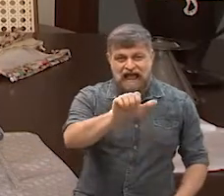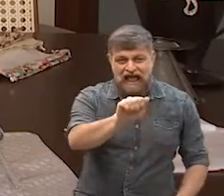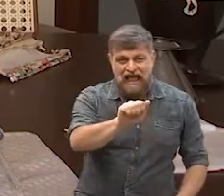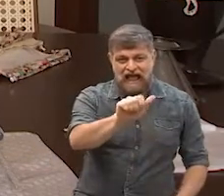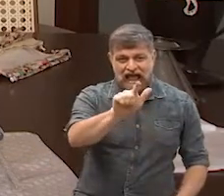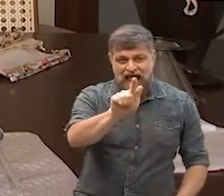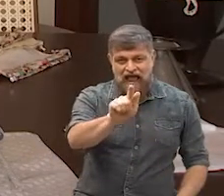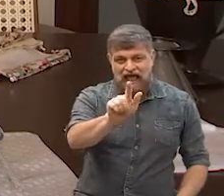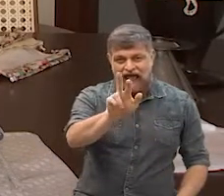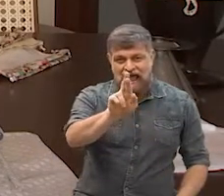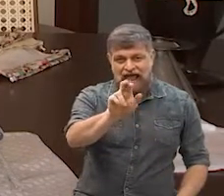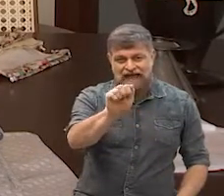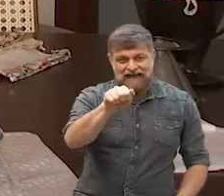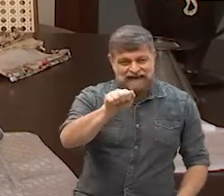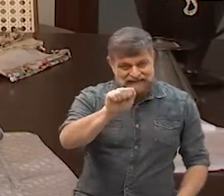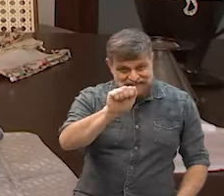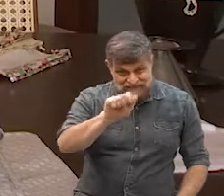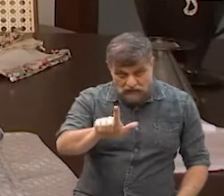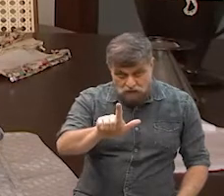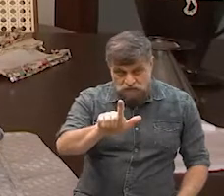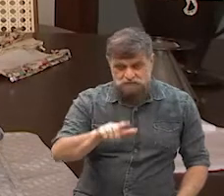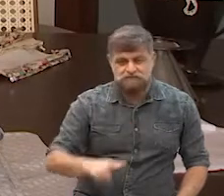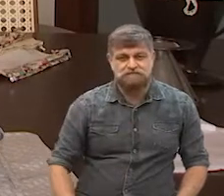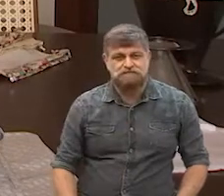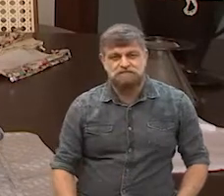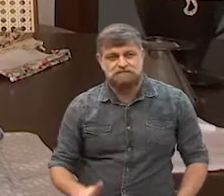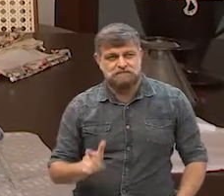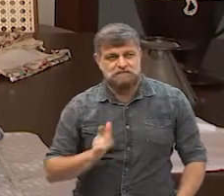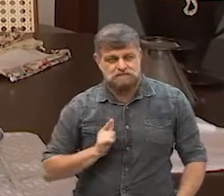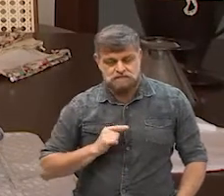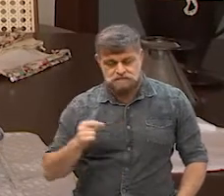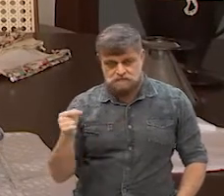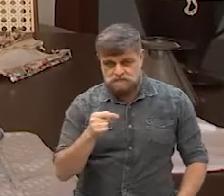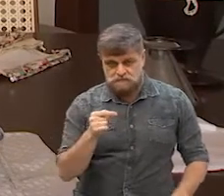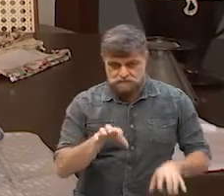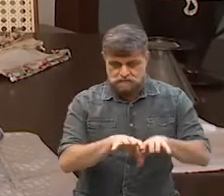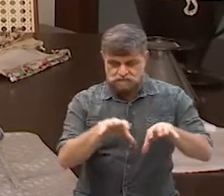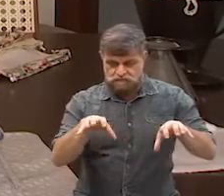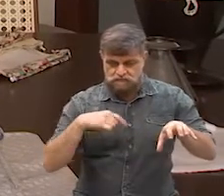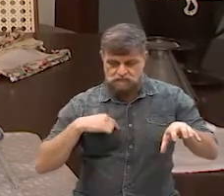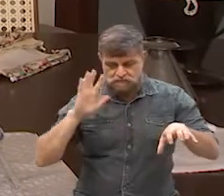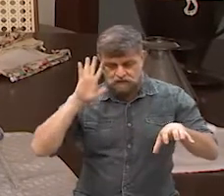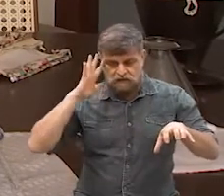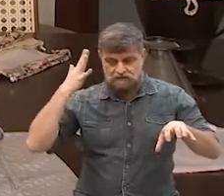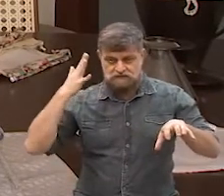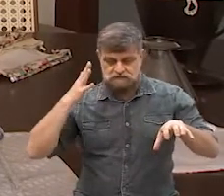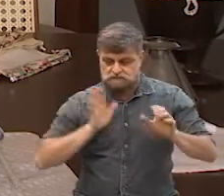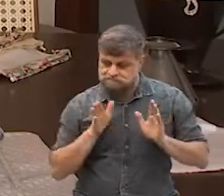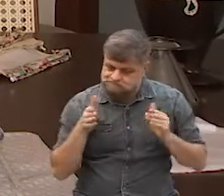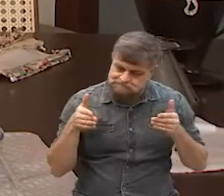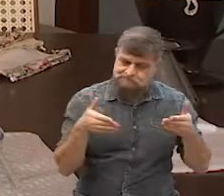tem países que já estão na frente. Desse lado, que foi a nossa decisão,